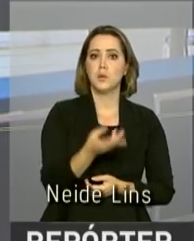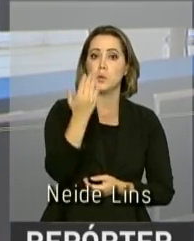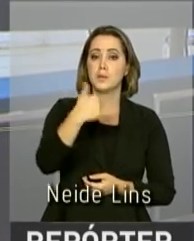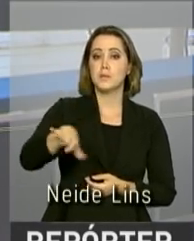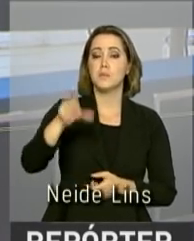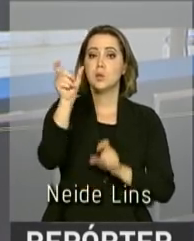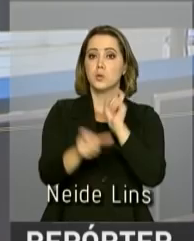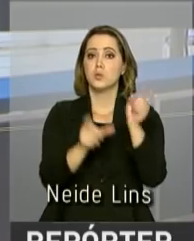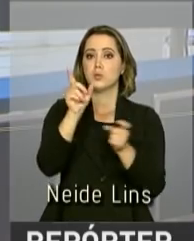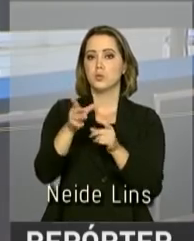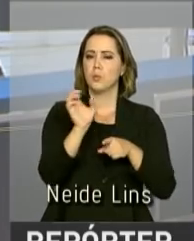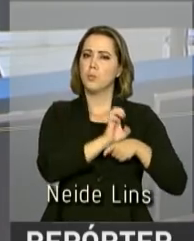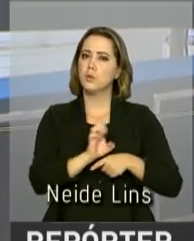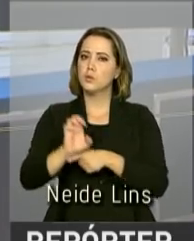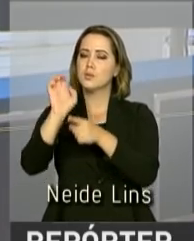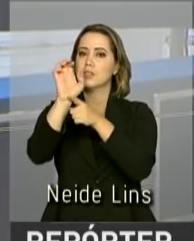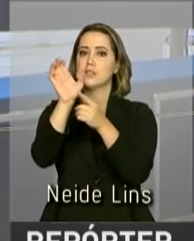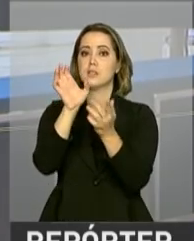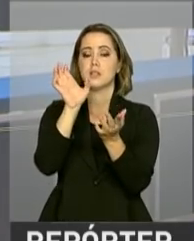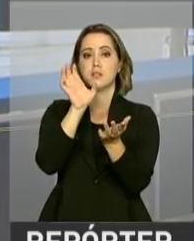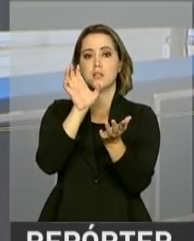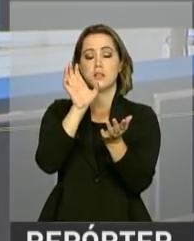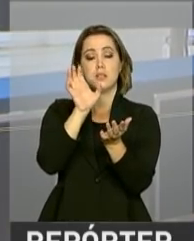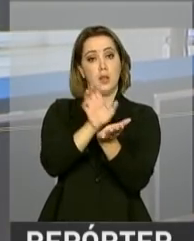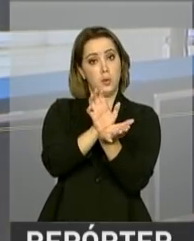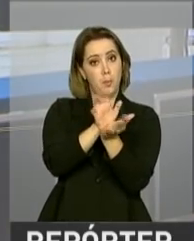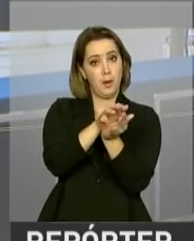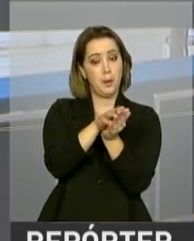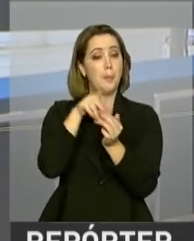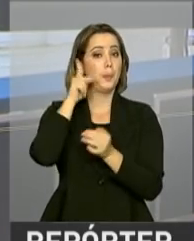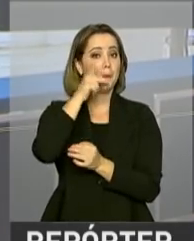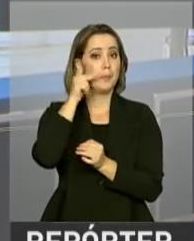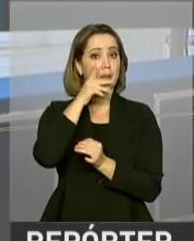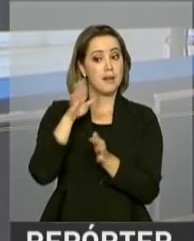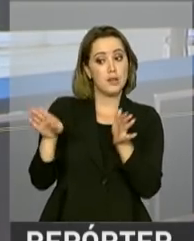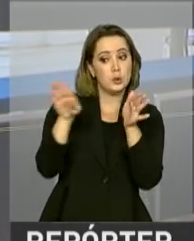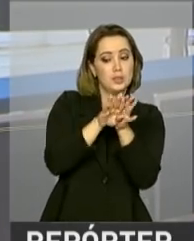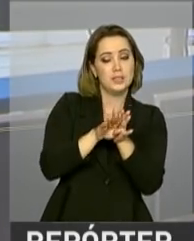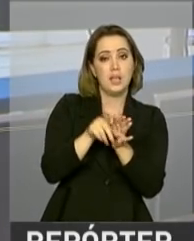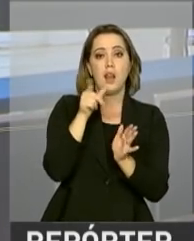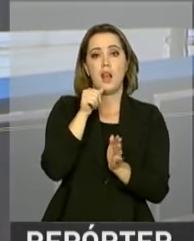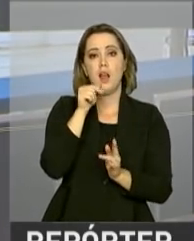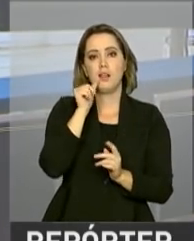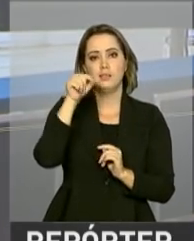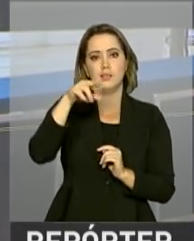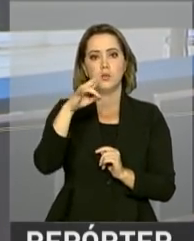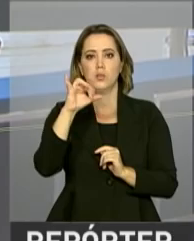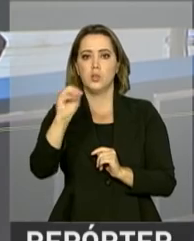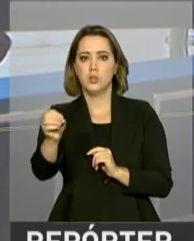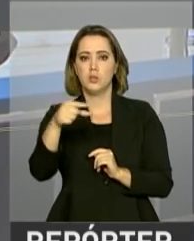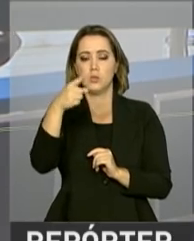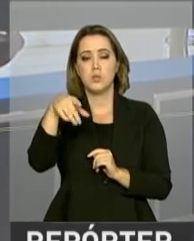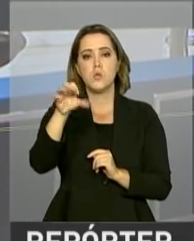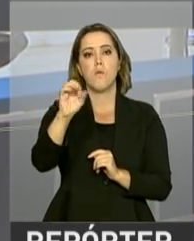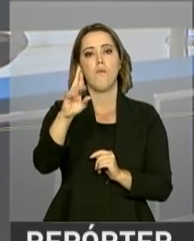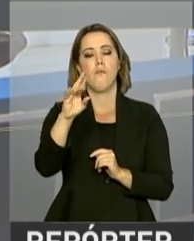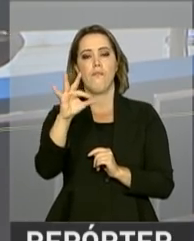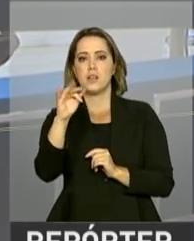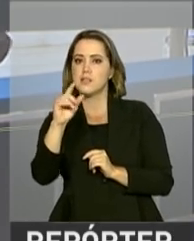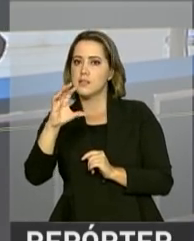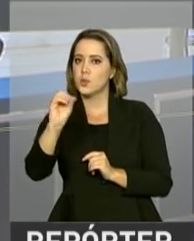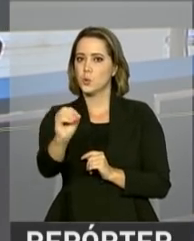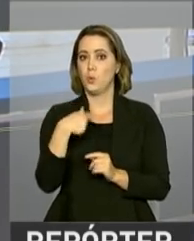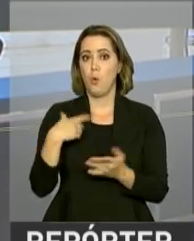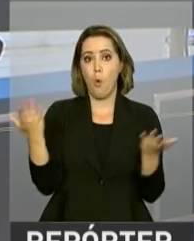4,5 milhões de pessoas nos estados da Paraíba e de Pernambuco começaram a receber a água do Rio São Francisco. Foi concluído hoje o eixo leste